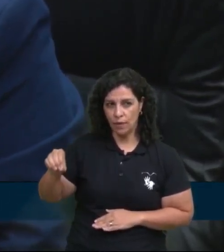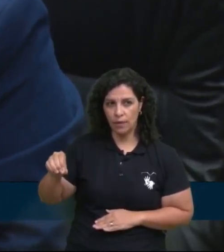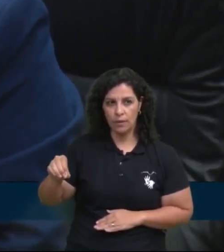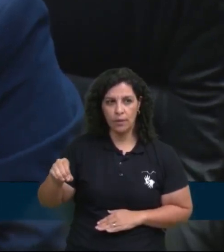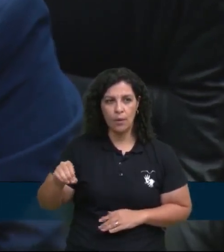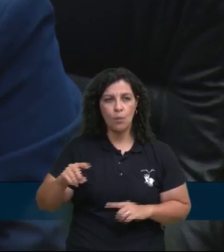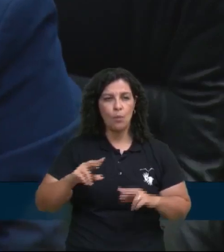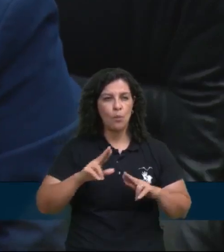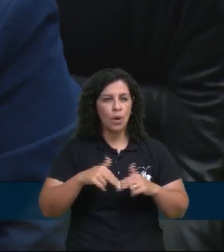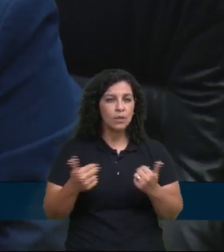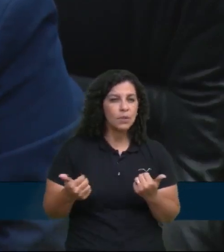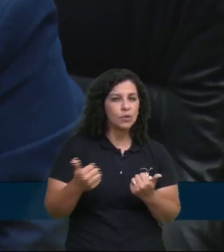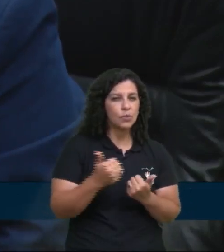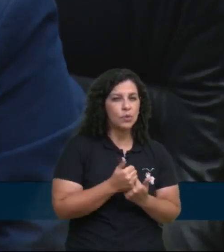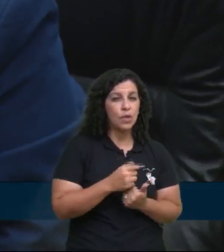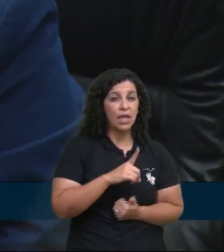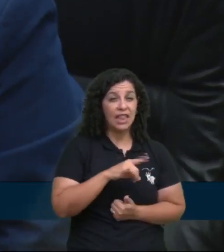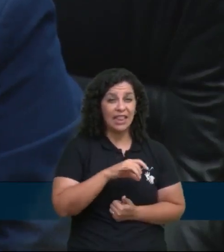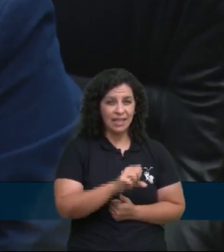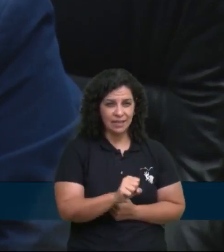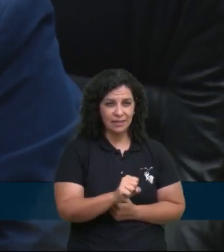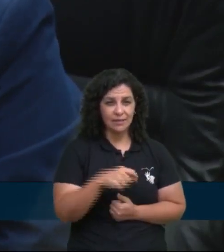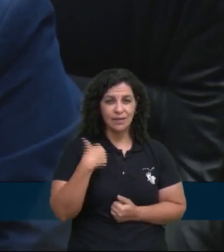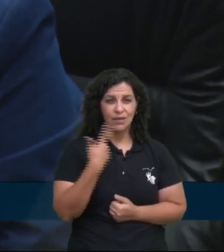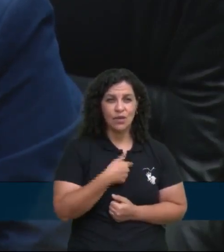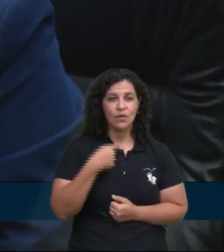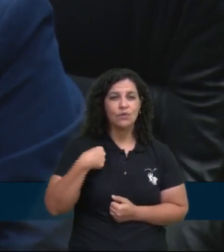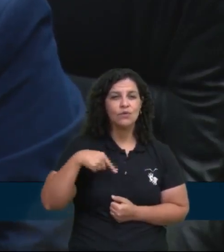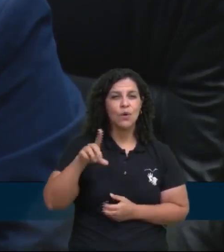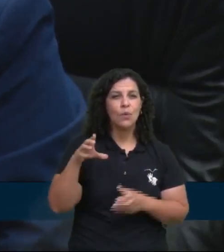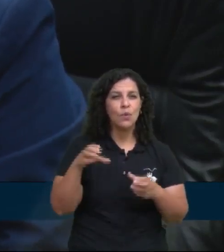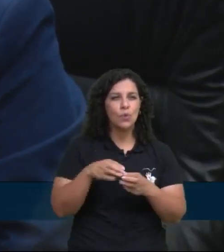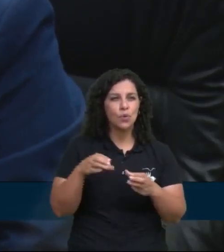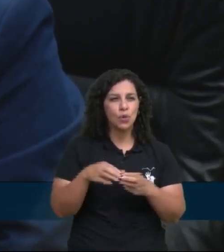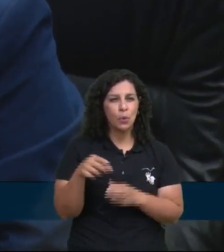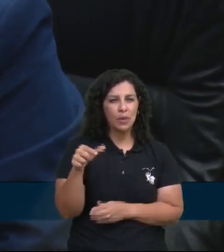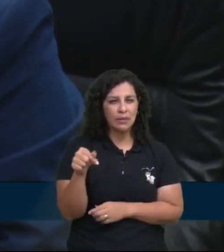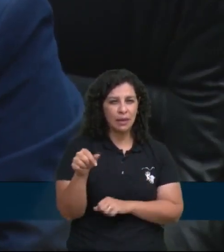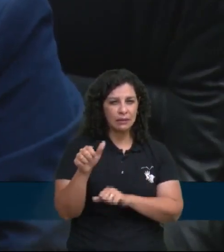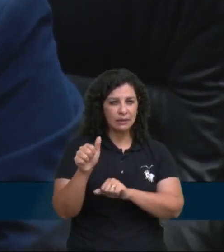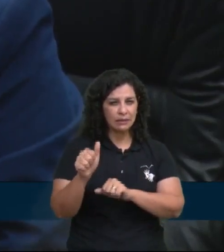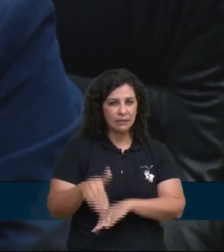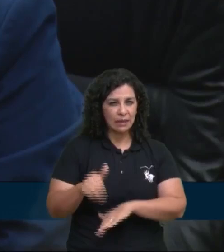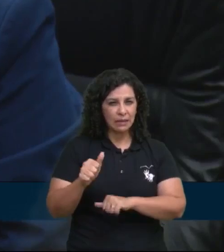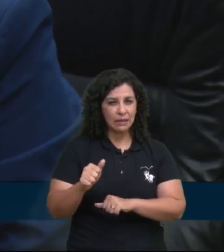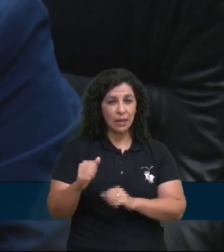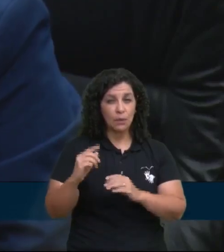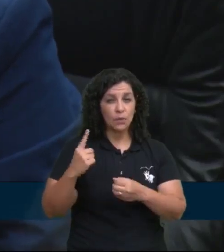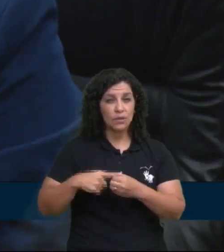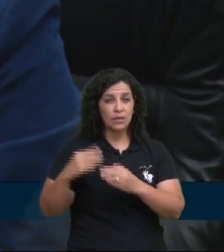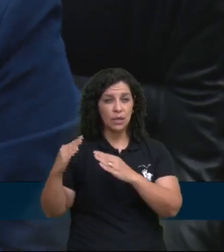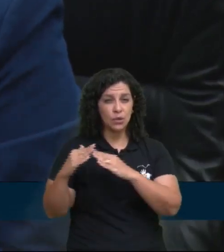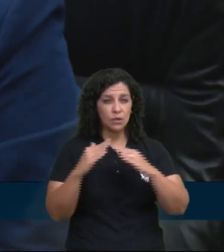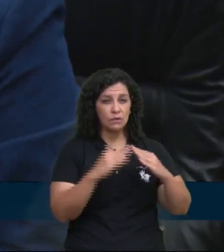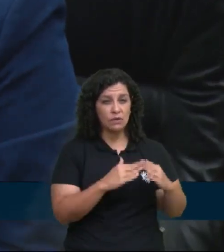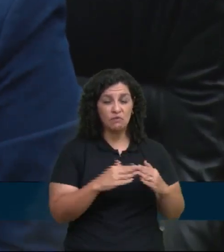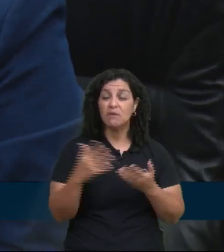governador Álvaro Dias, nós fomos lá no Clube 7 de Setembro, em Dois Vizinhos, para